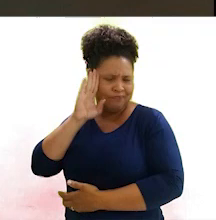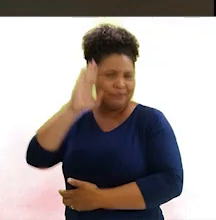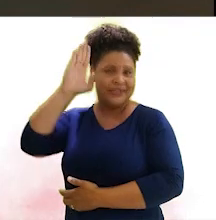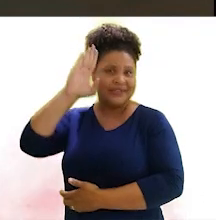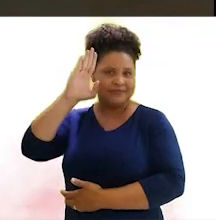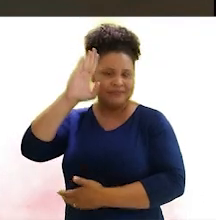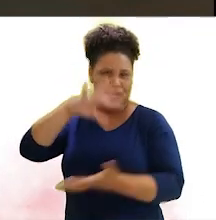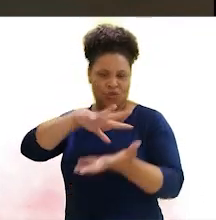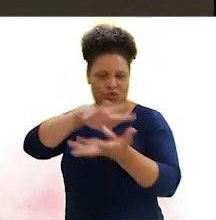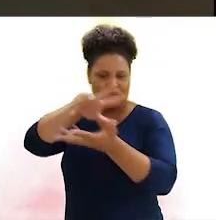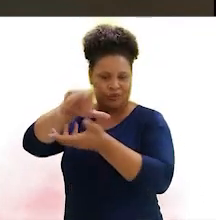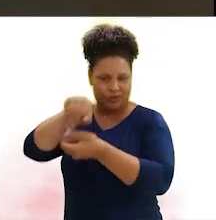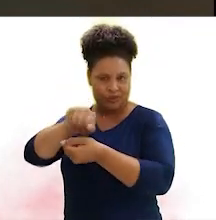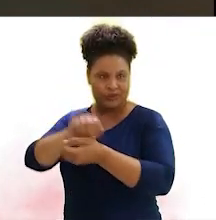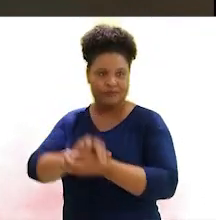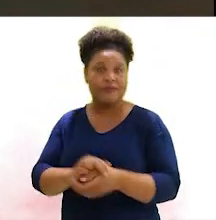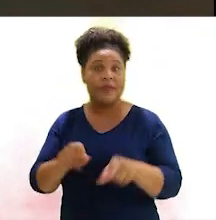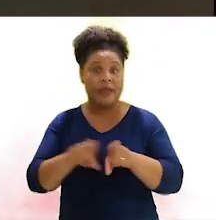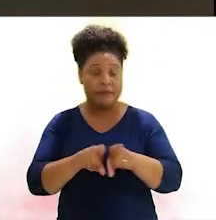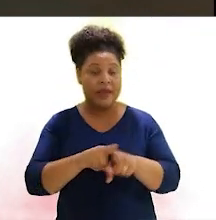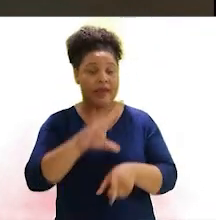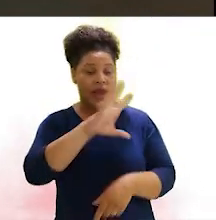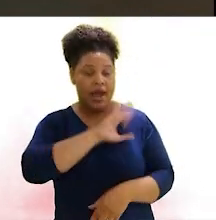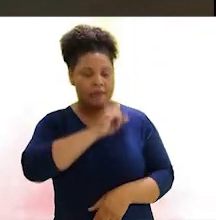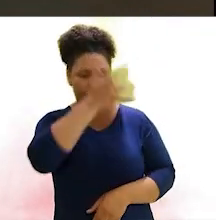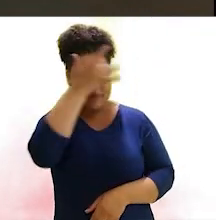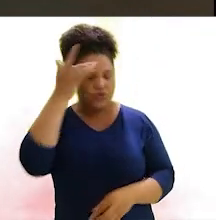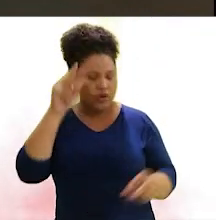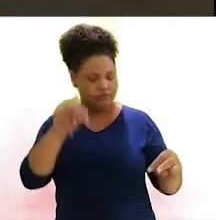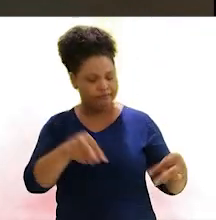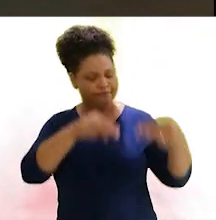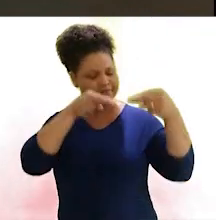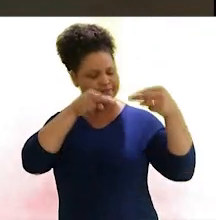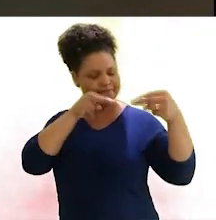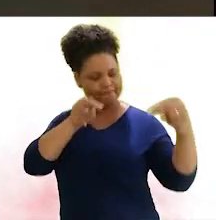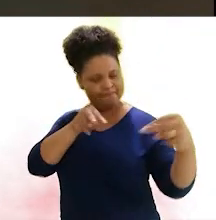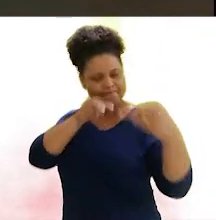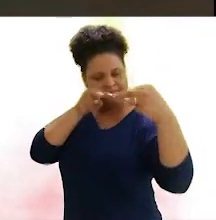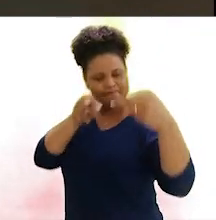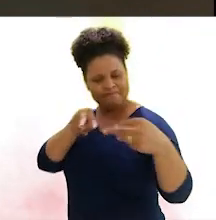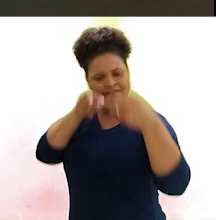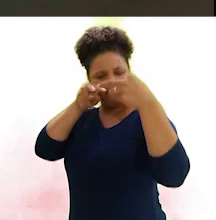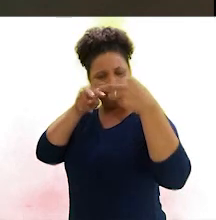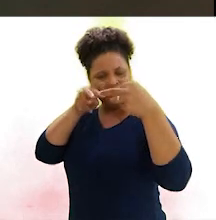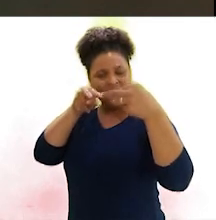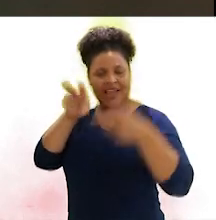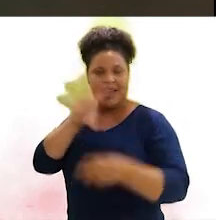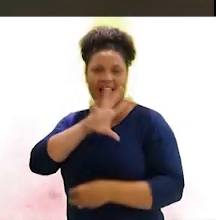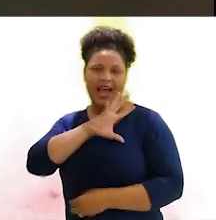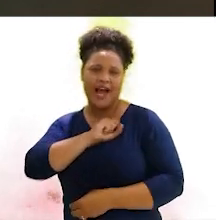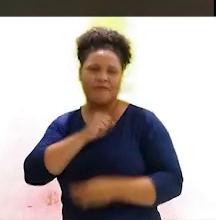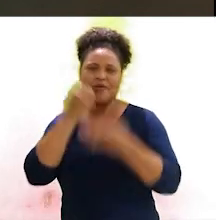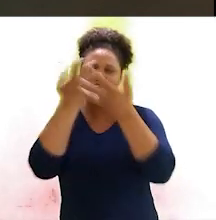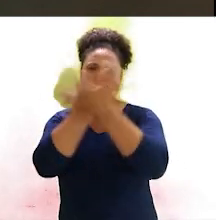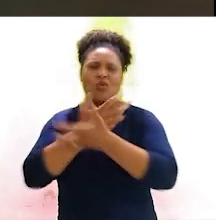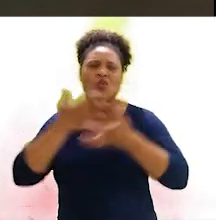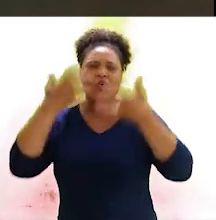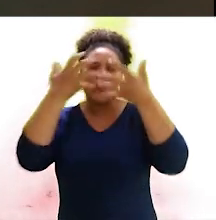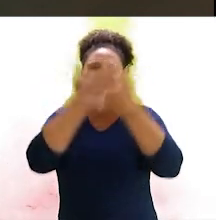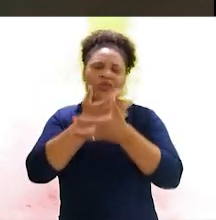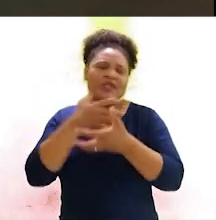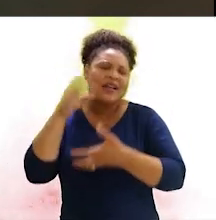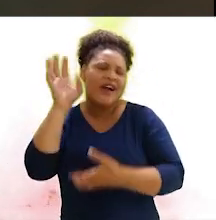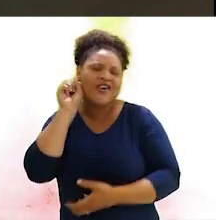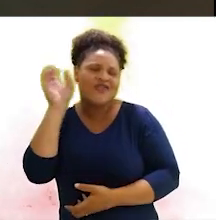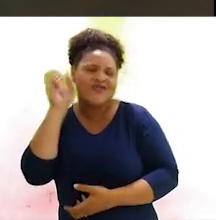pessoas que me escutam e Que se deixam ser escutadas por mim eu amo ouvir música